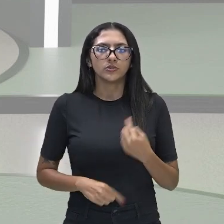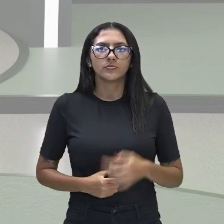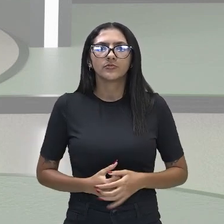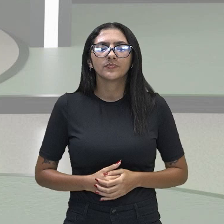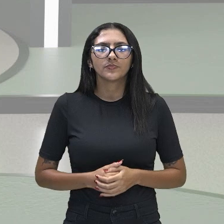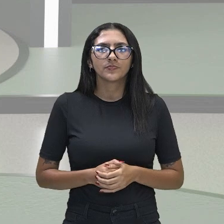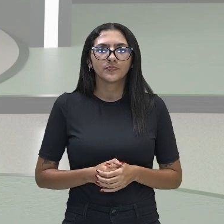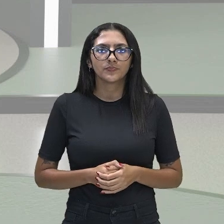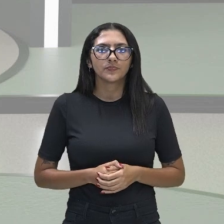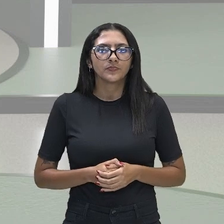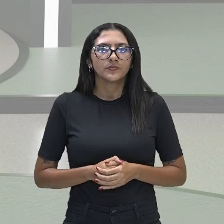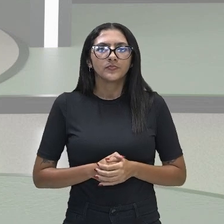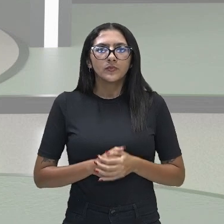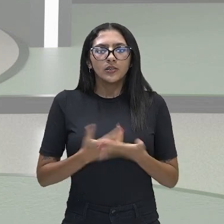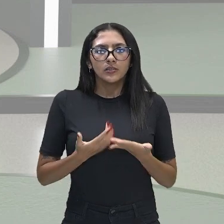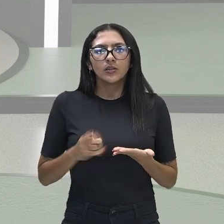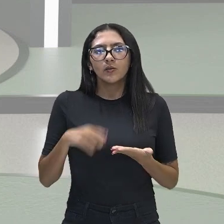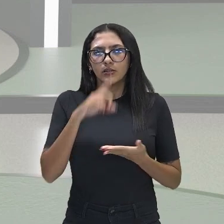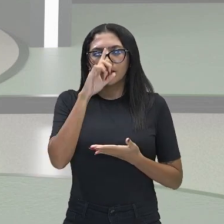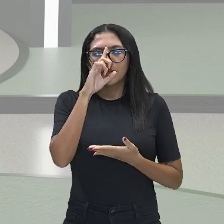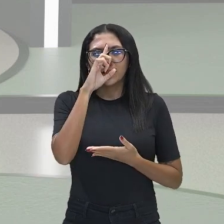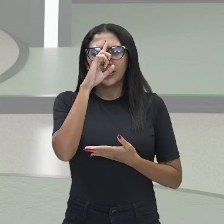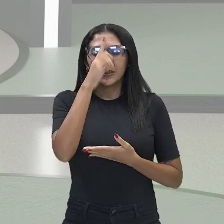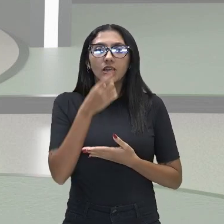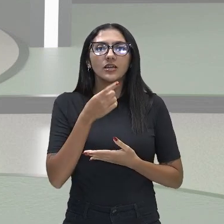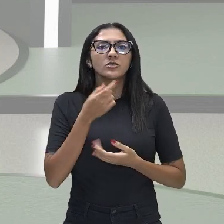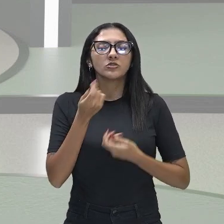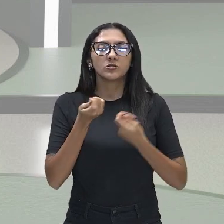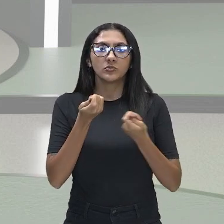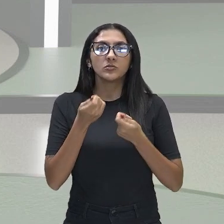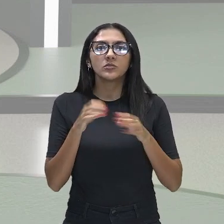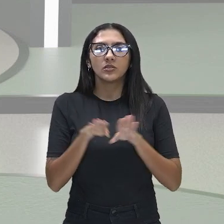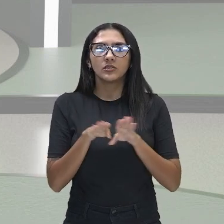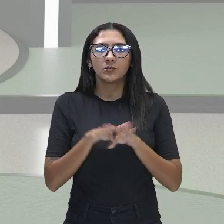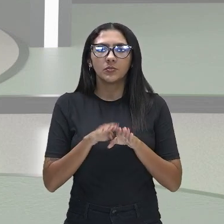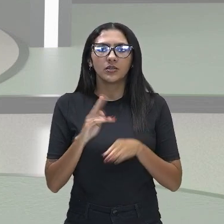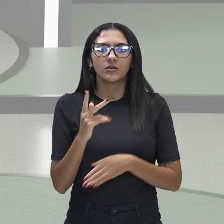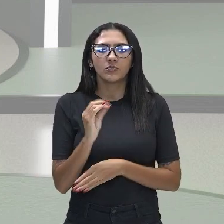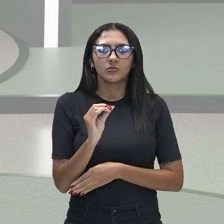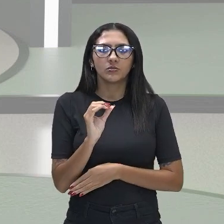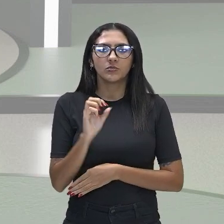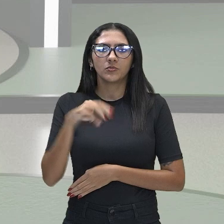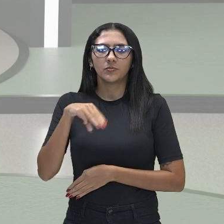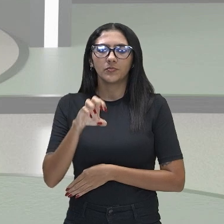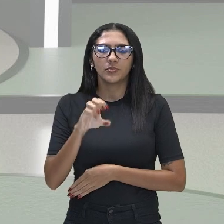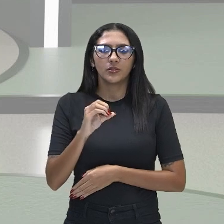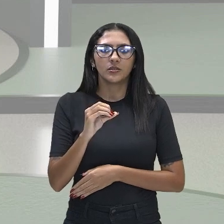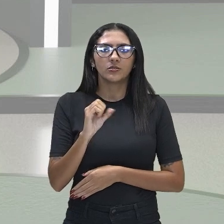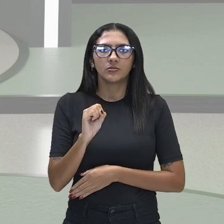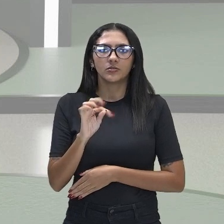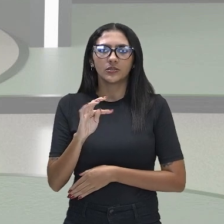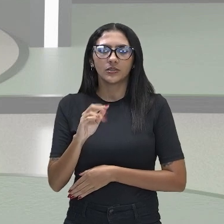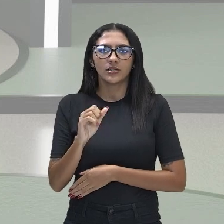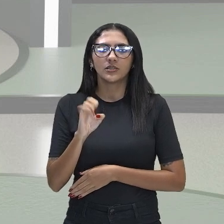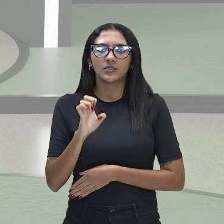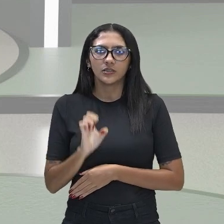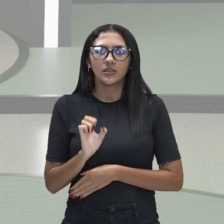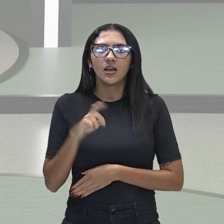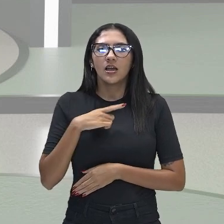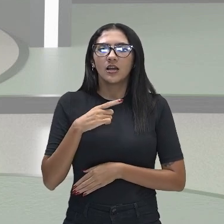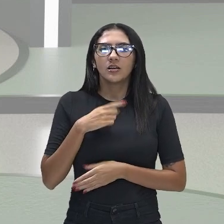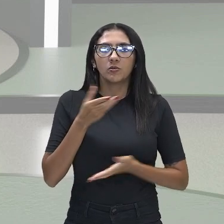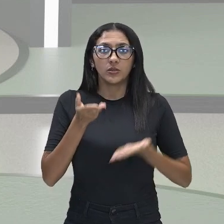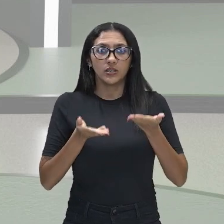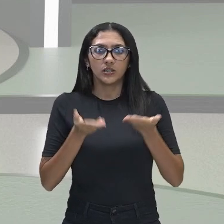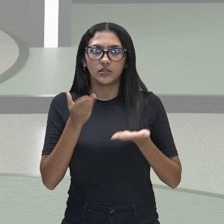seja, é o responsável pela manutenção da homeostasia, que é o equilíbrio